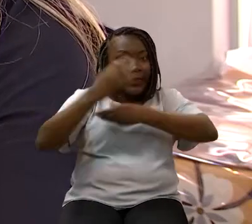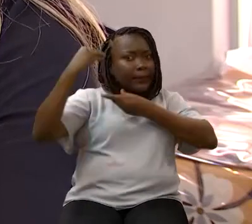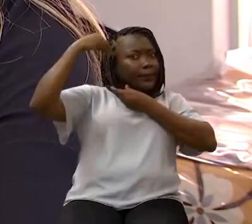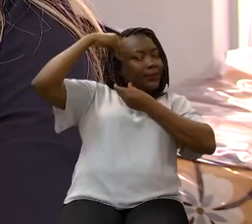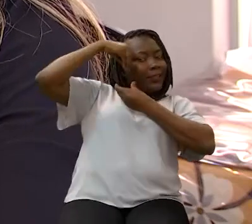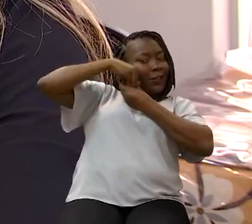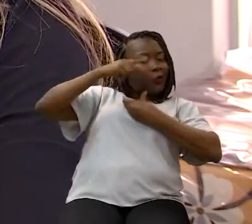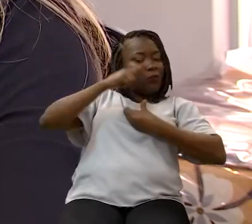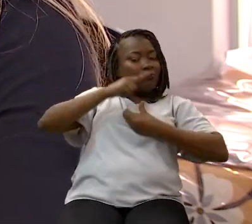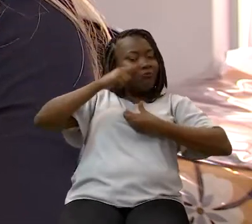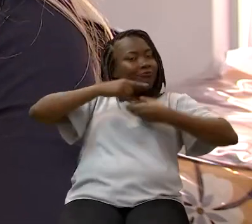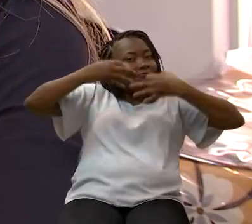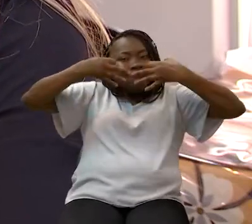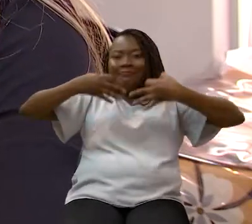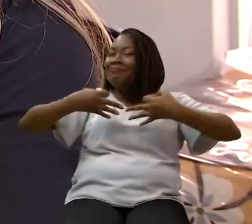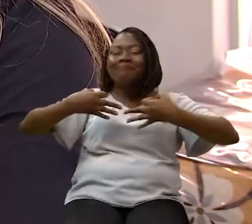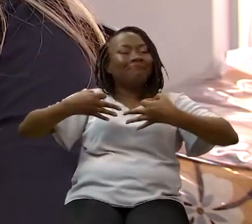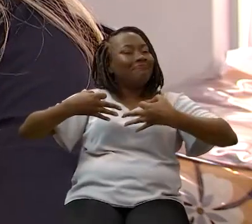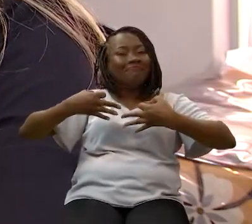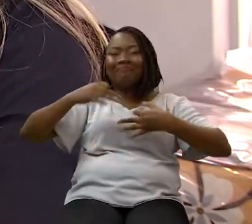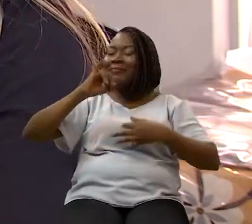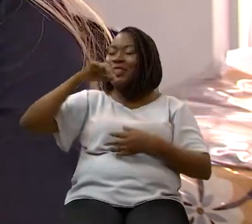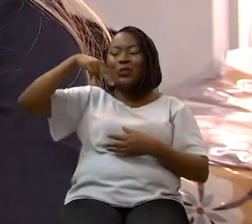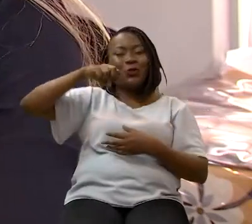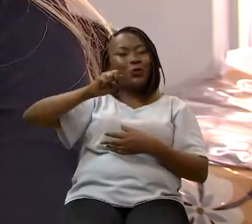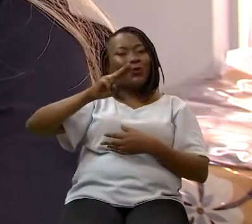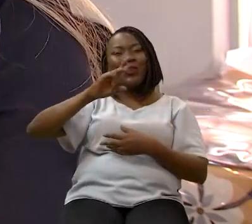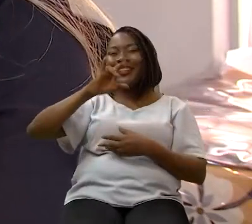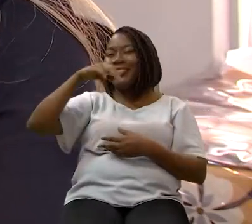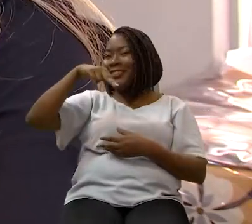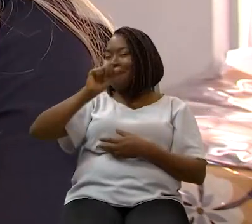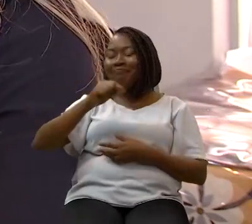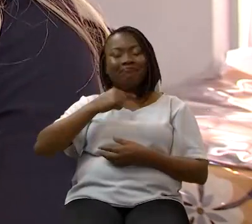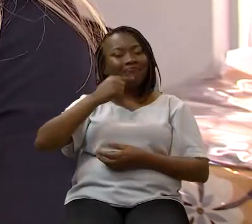maneira eficaz que ela funciona quando a gente está magro.